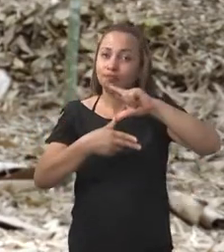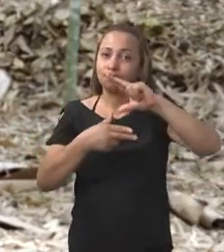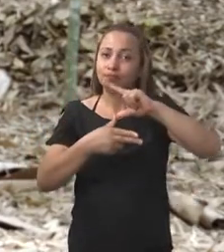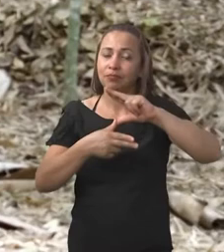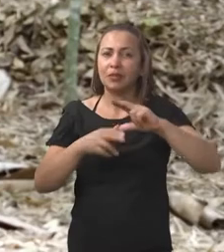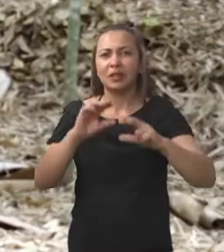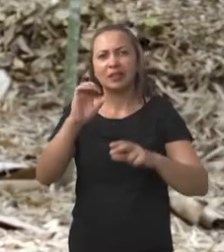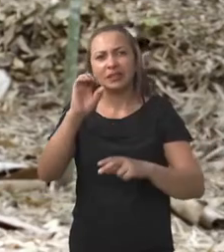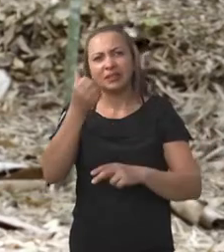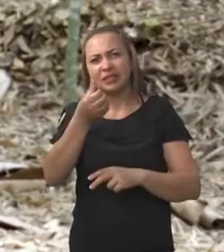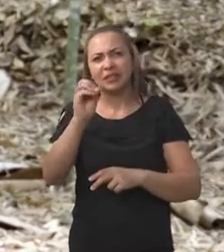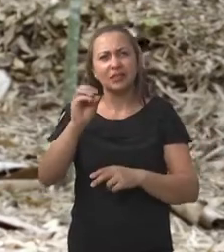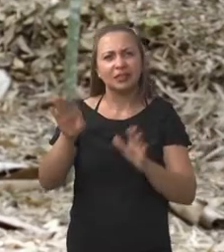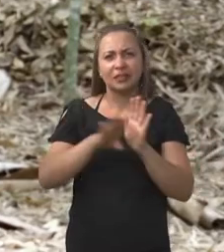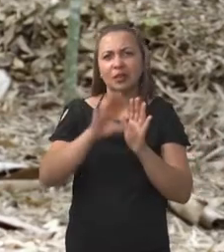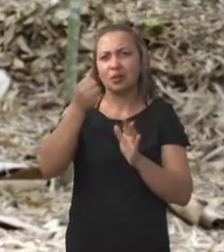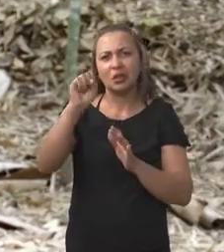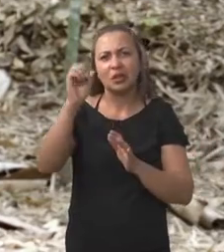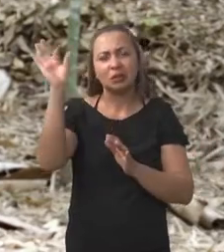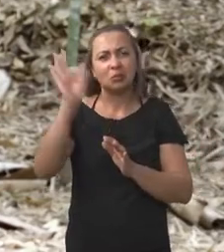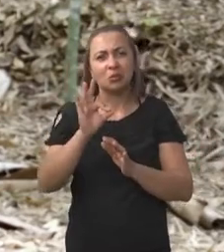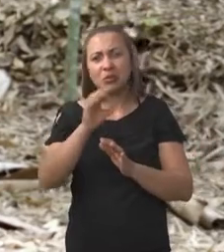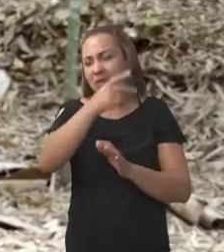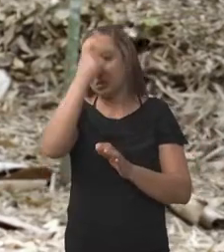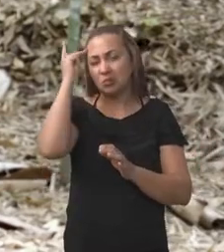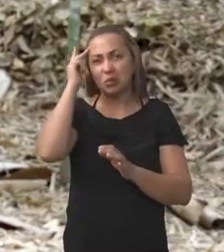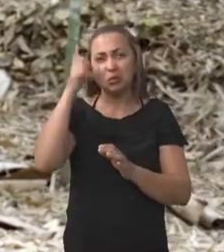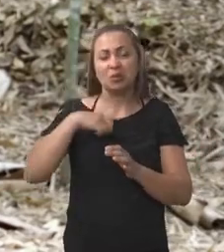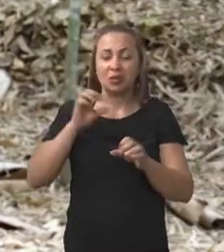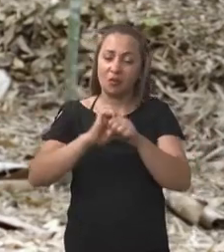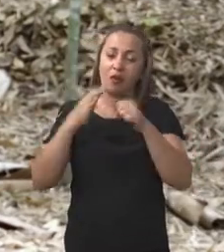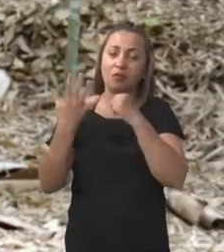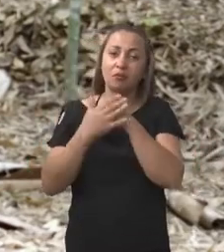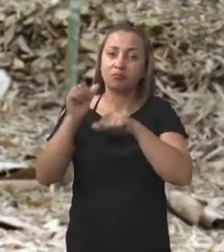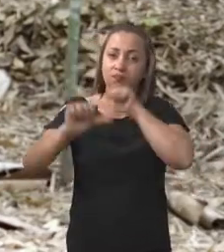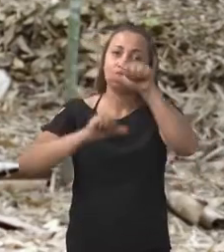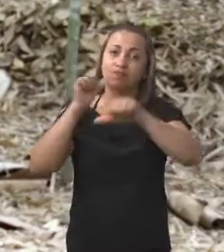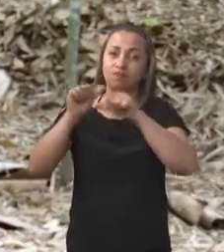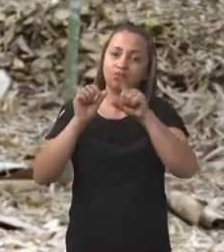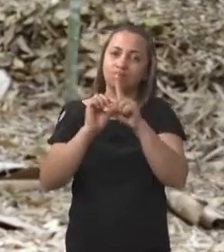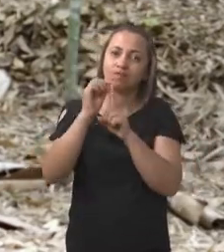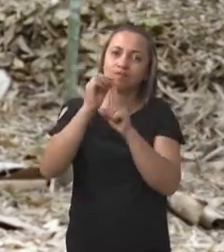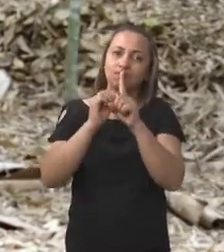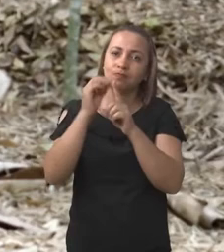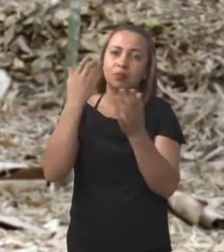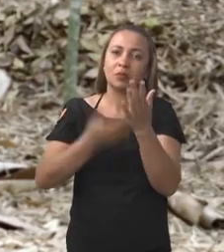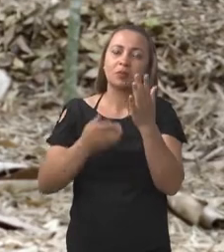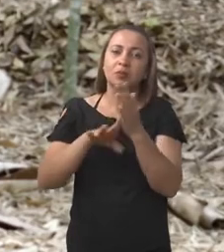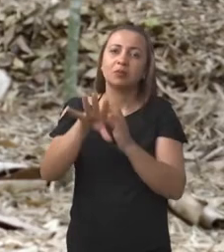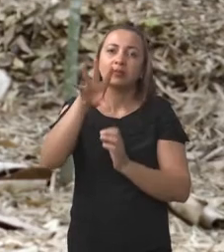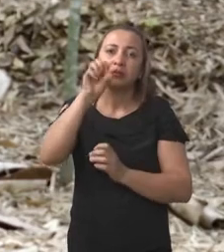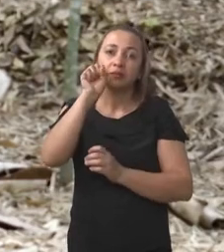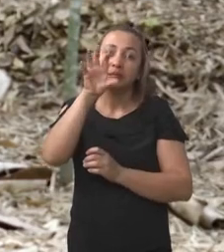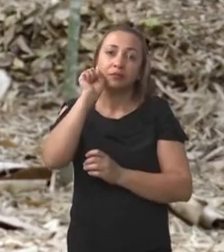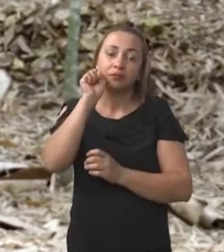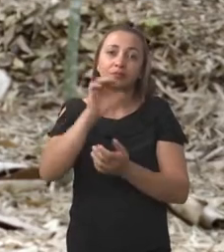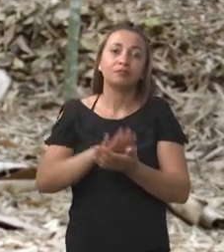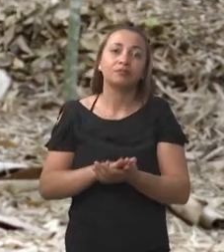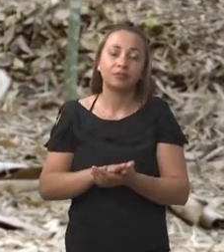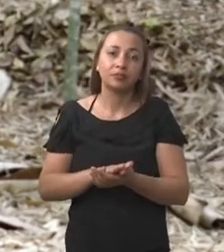de 60 a 80% dos pacientes com Covid desenvolvem algum grau de perda do olfato e